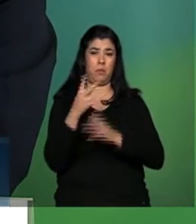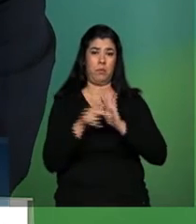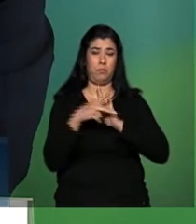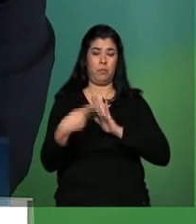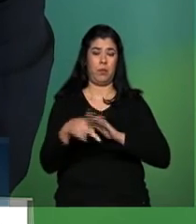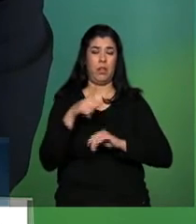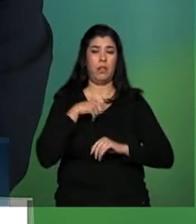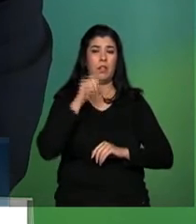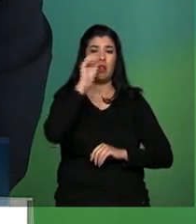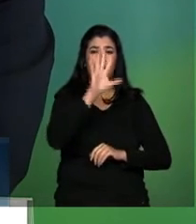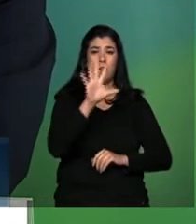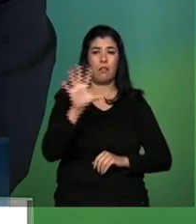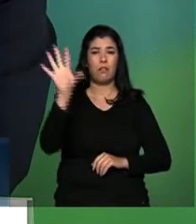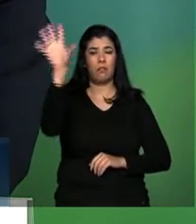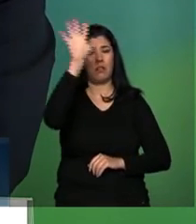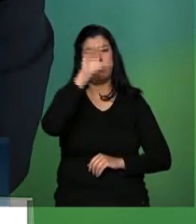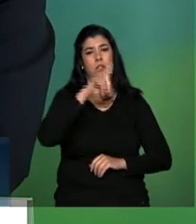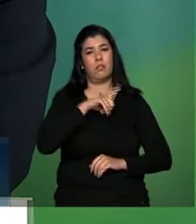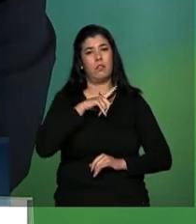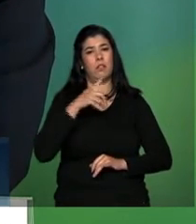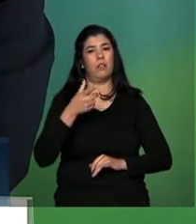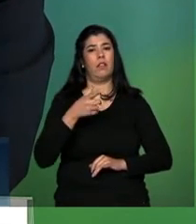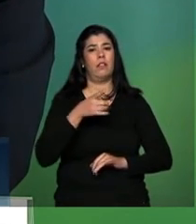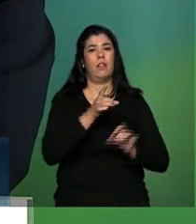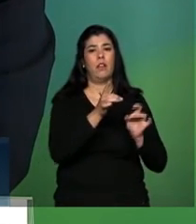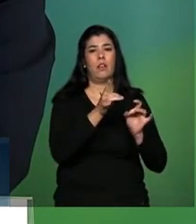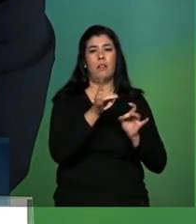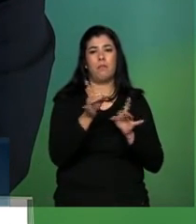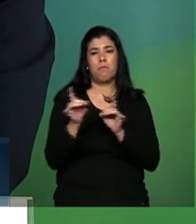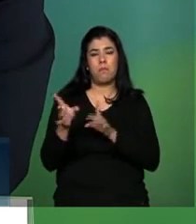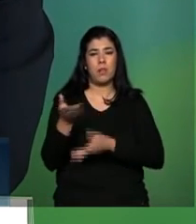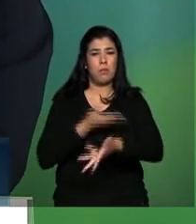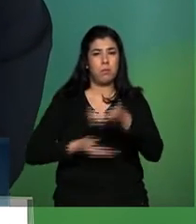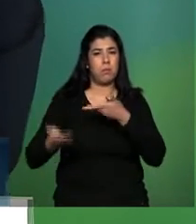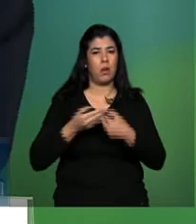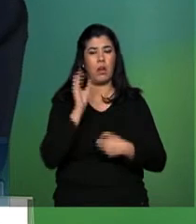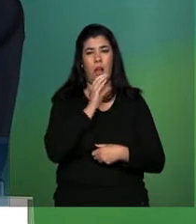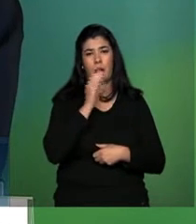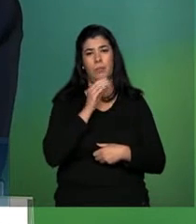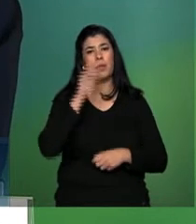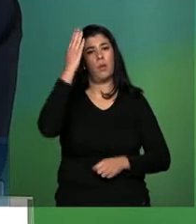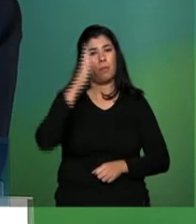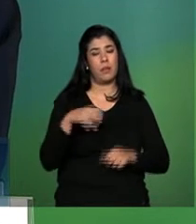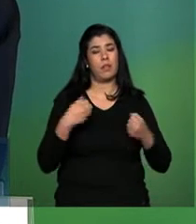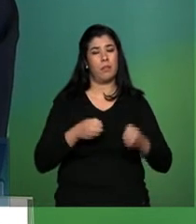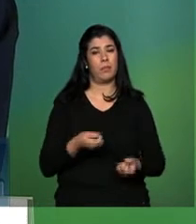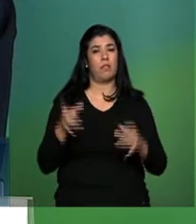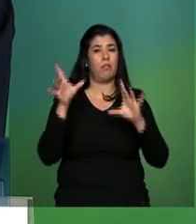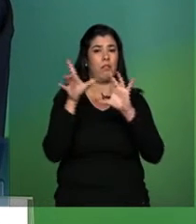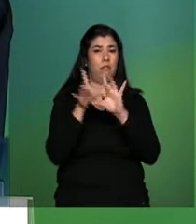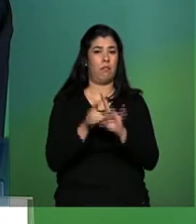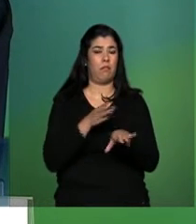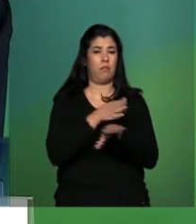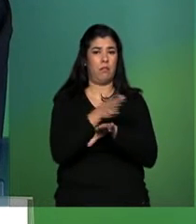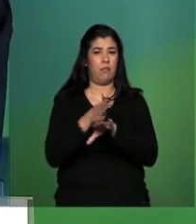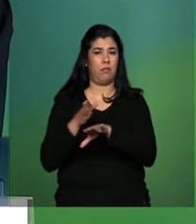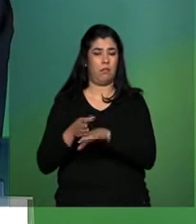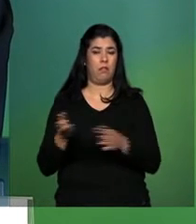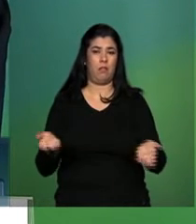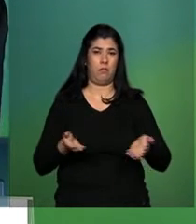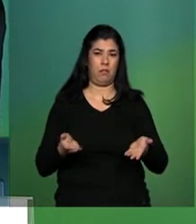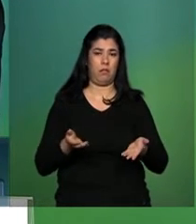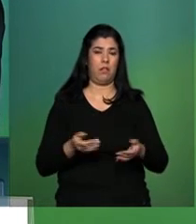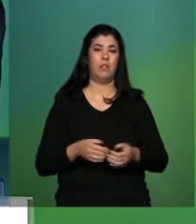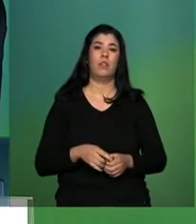que têm muito maior dinamismo, que têm revelado maior dinamismo. Então, o Brasil tem que estar integrado aos fluxos de comércio.